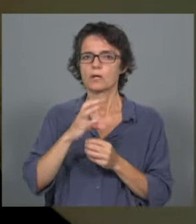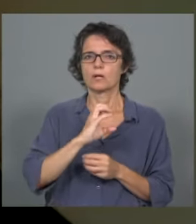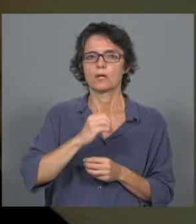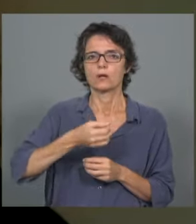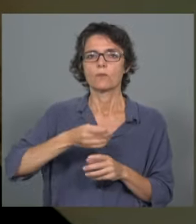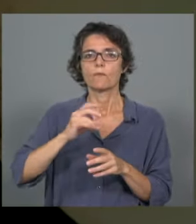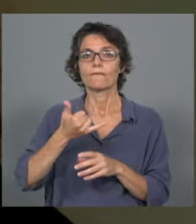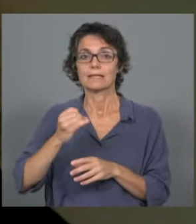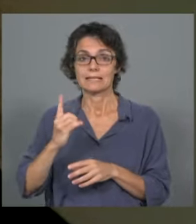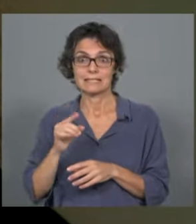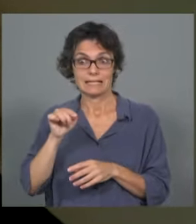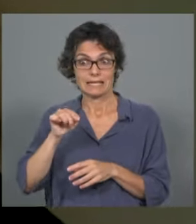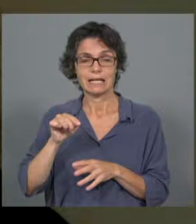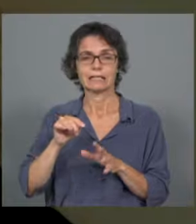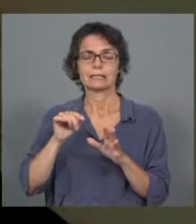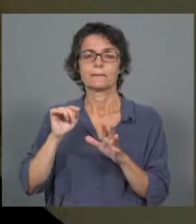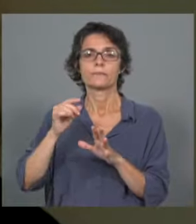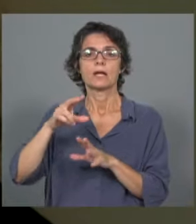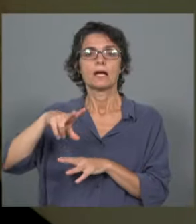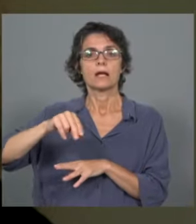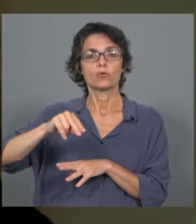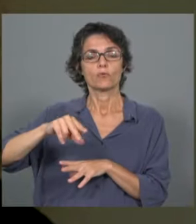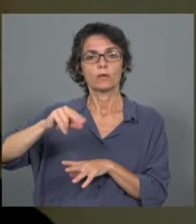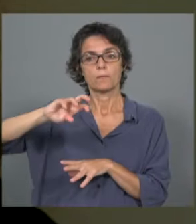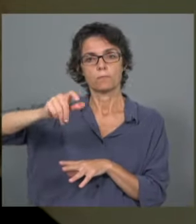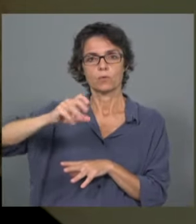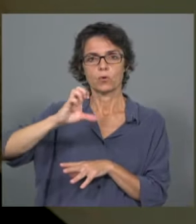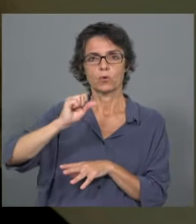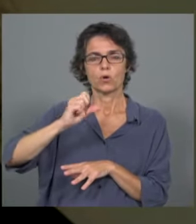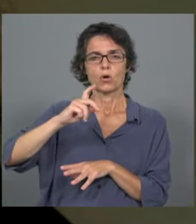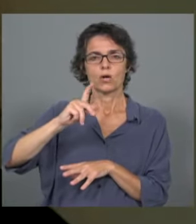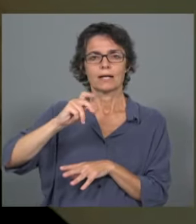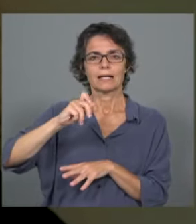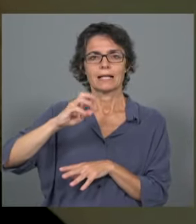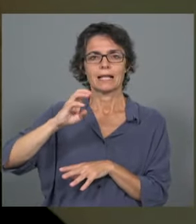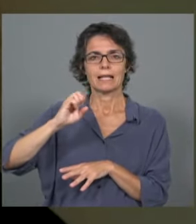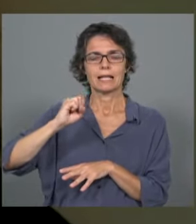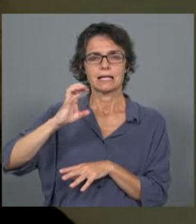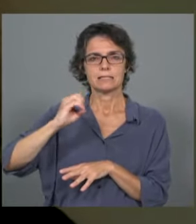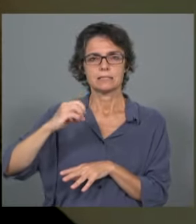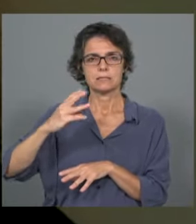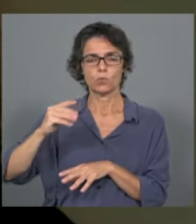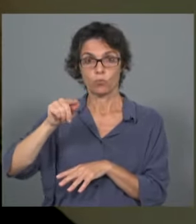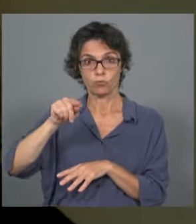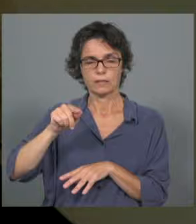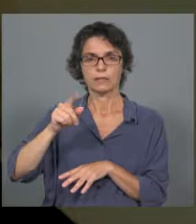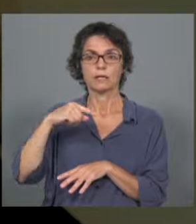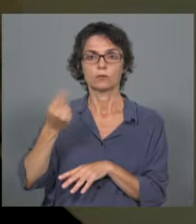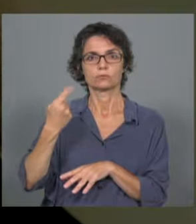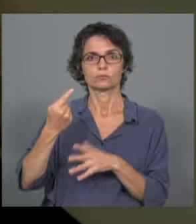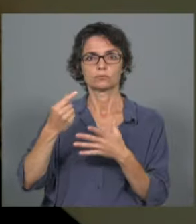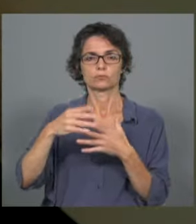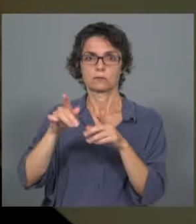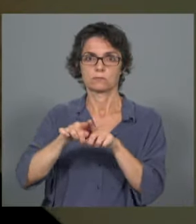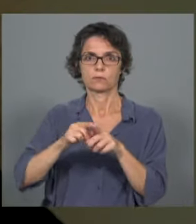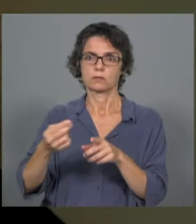acontecer aqui em Glasgow em novembro, e que todos os governantes estarão presentes, e